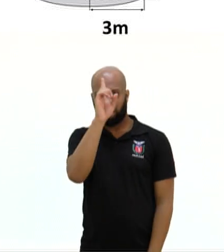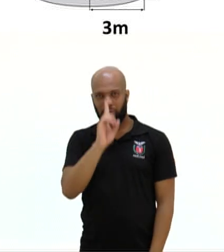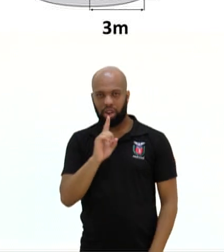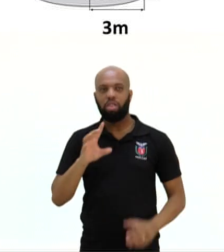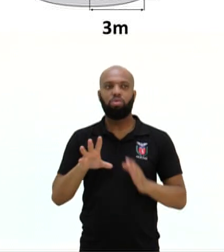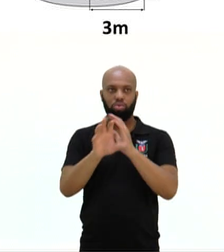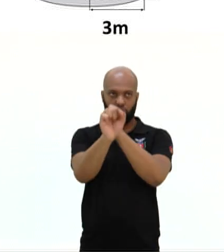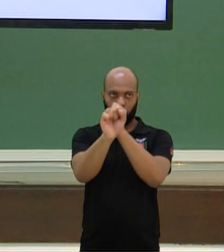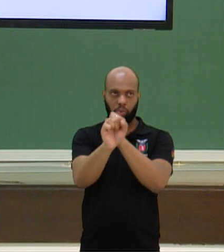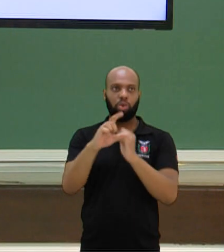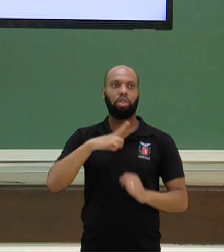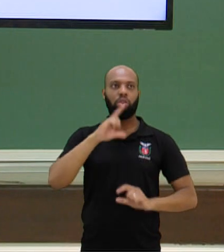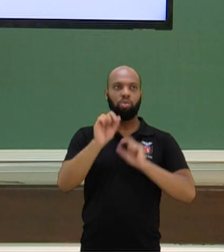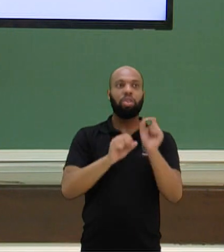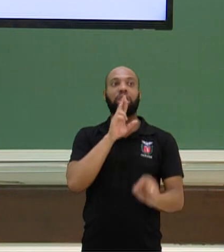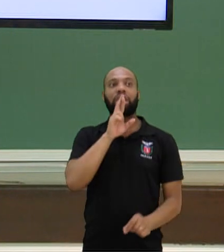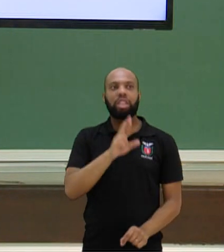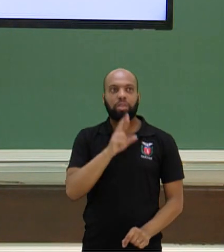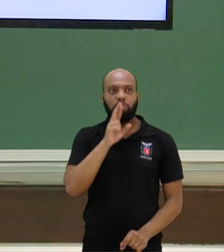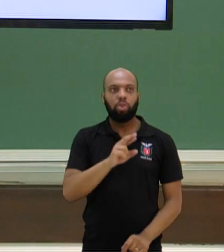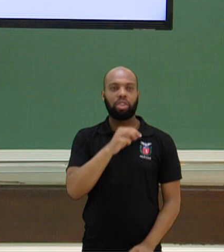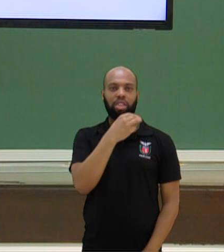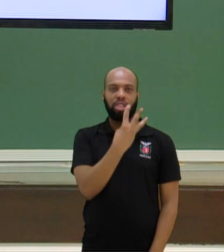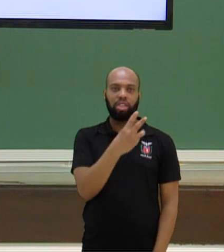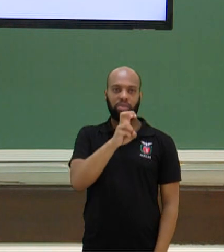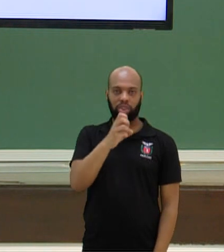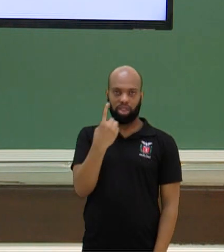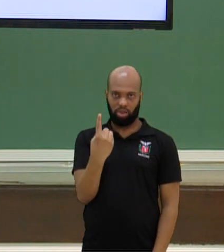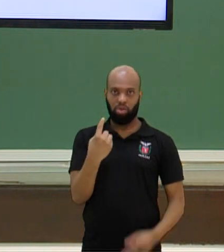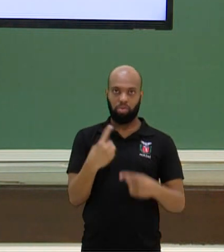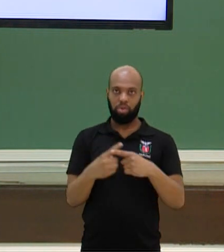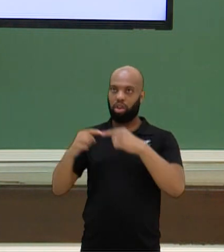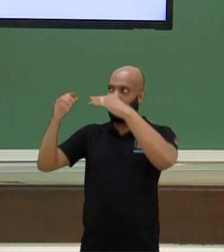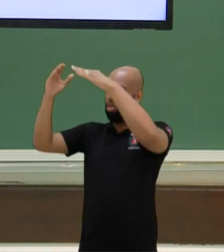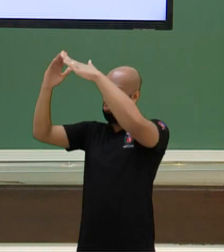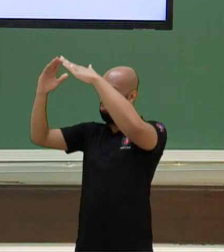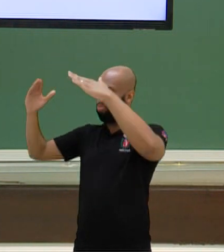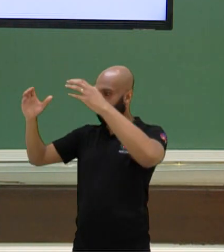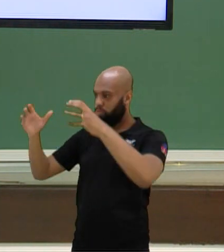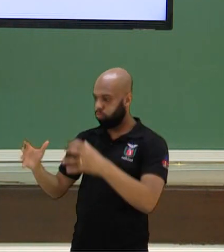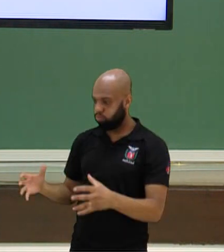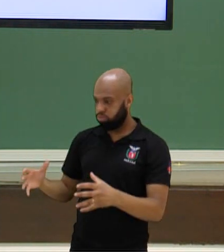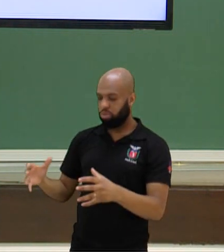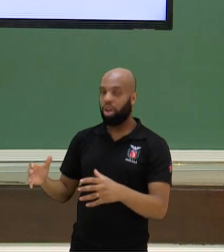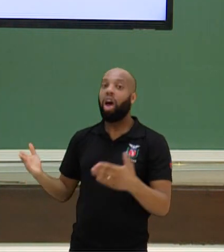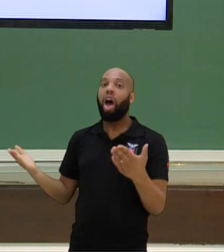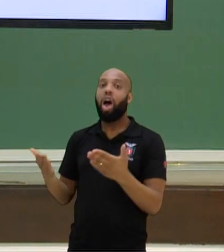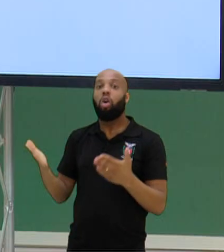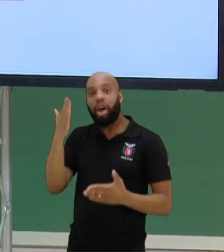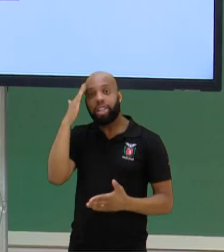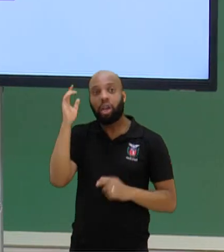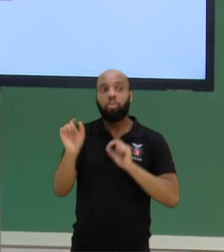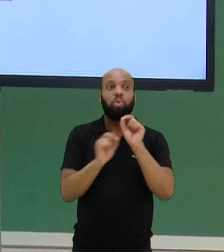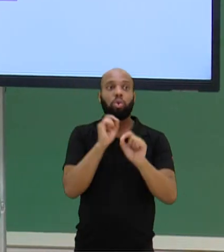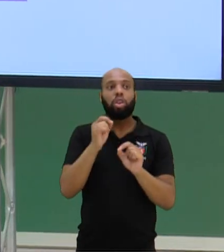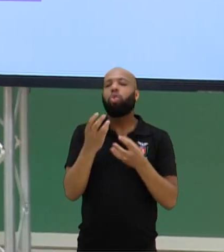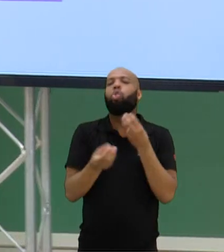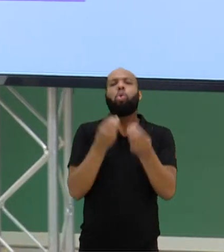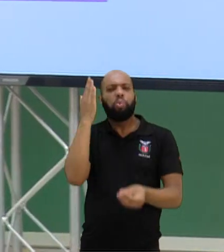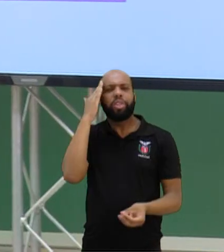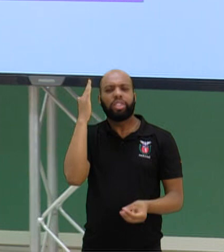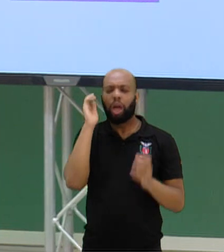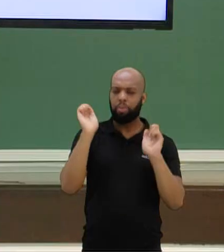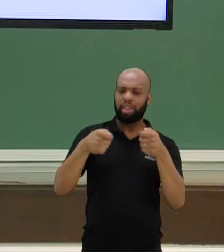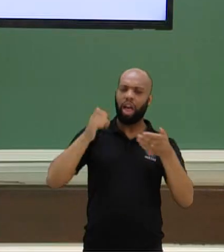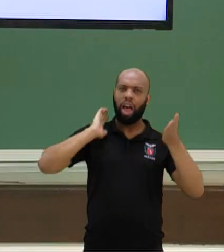tenho que transportar tudo isso em um caminhão. E o caminhão cabe 20 metros cúbicos. Como que eu sei? Quantas viagens que eu vou ter que fazer? Então,